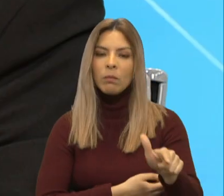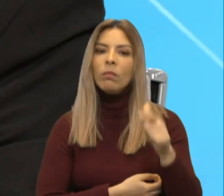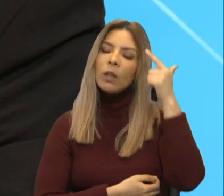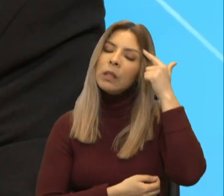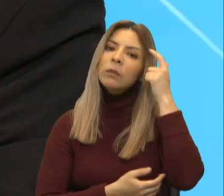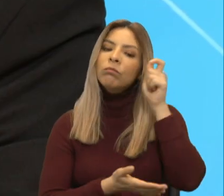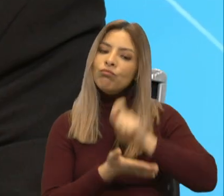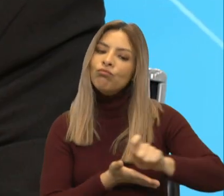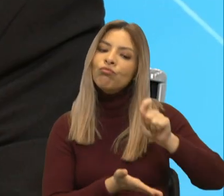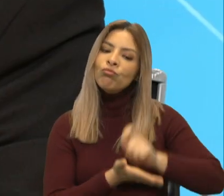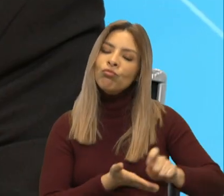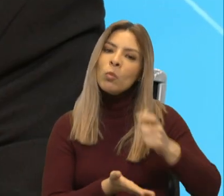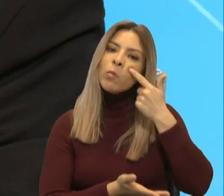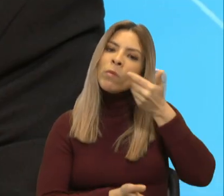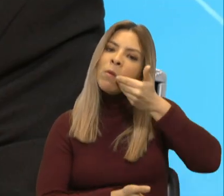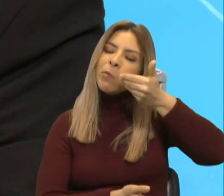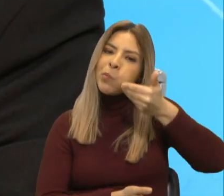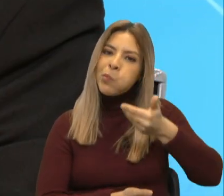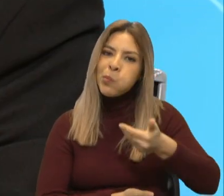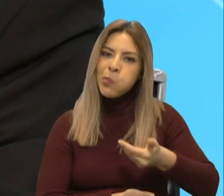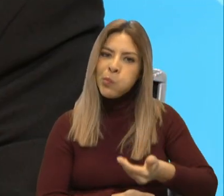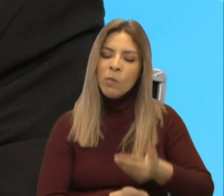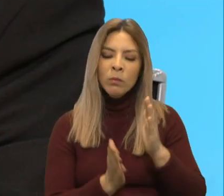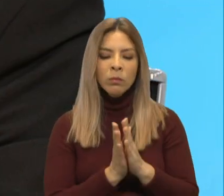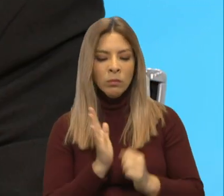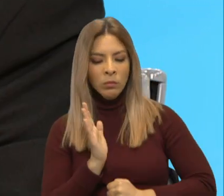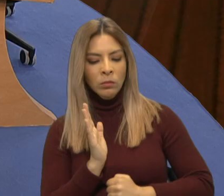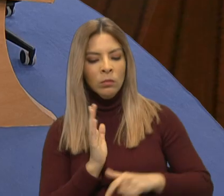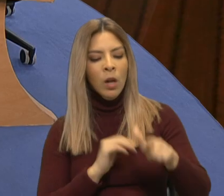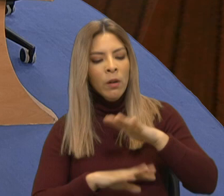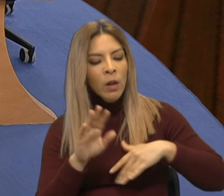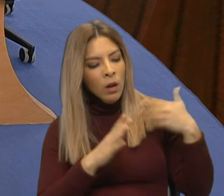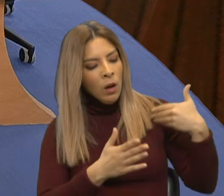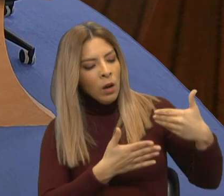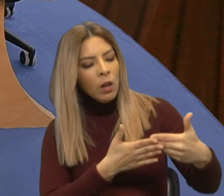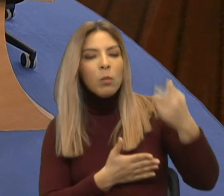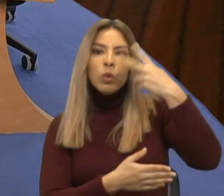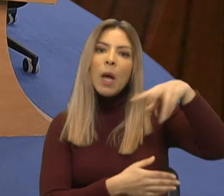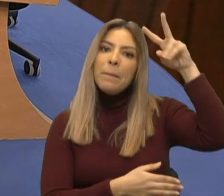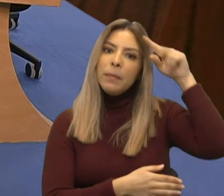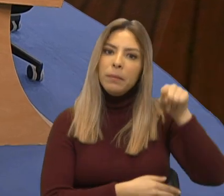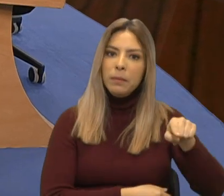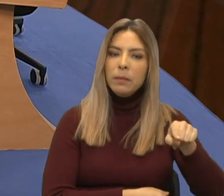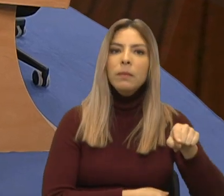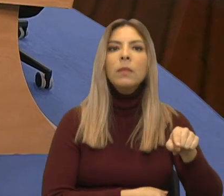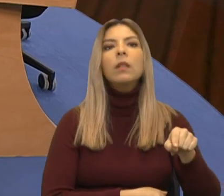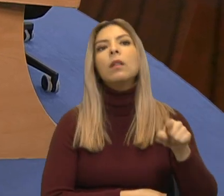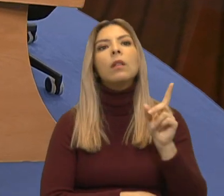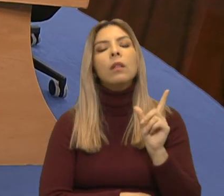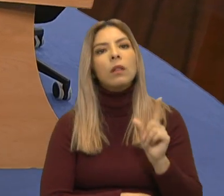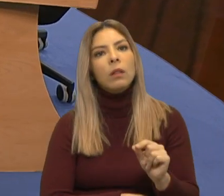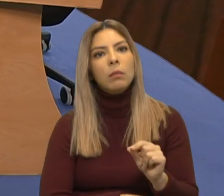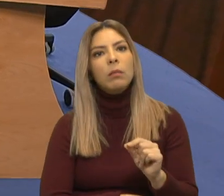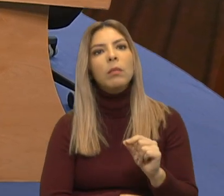o conhecimento, nomeadamente daquilo que a Igreja Católica fez em Moçambique, as suas instituições, os seus organismos, que